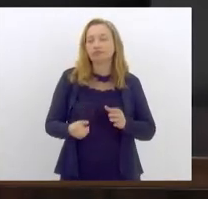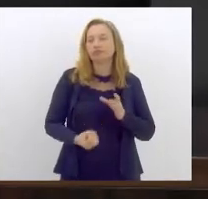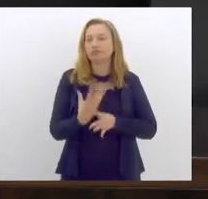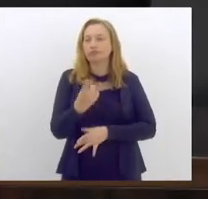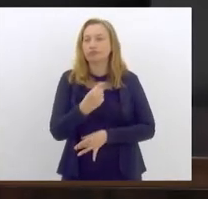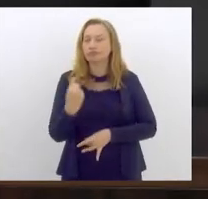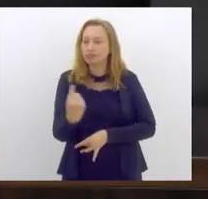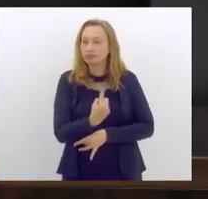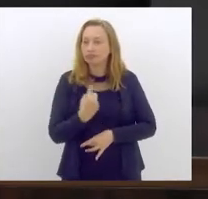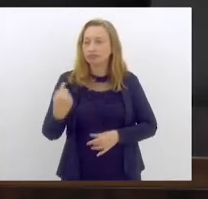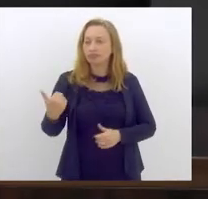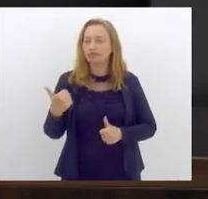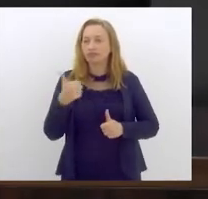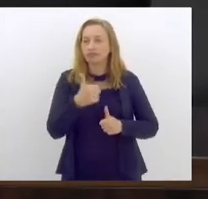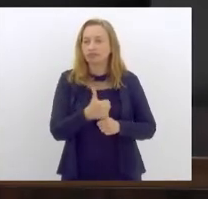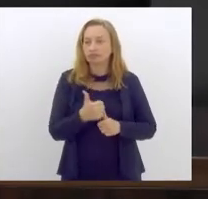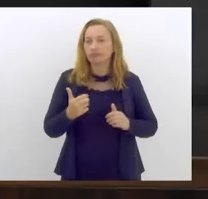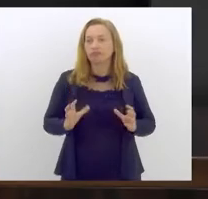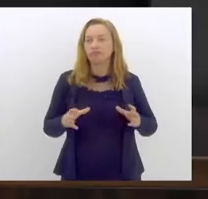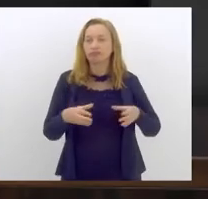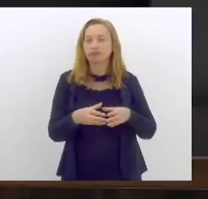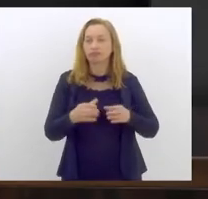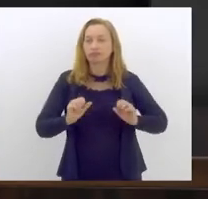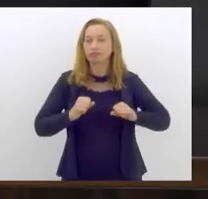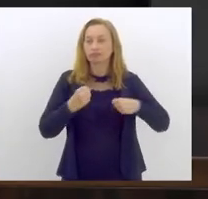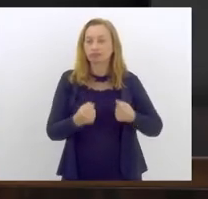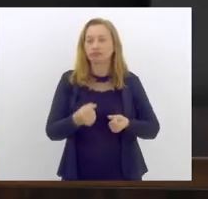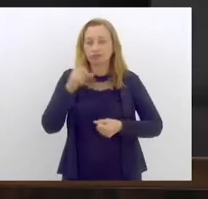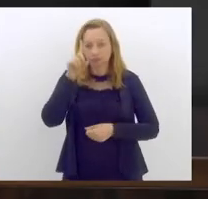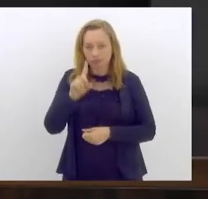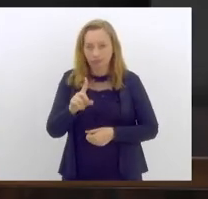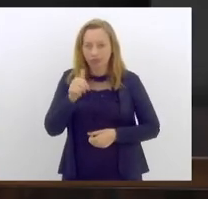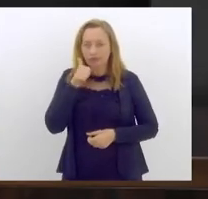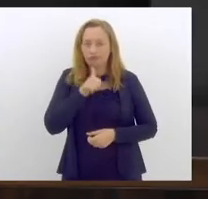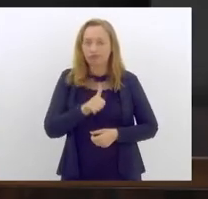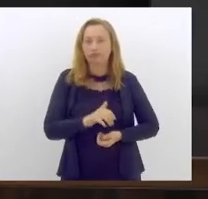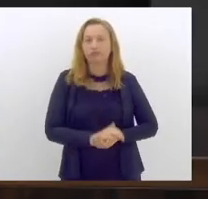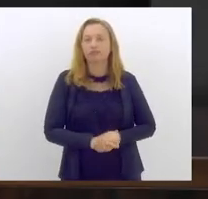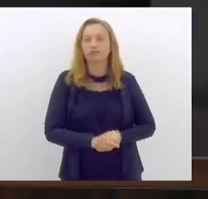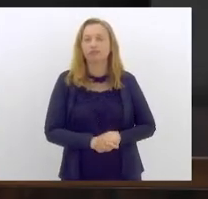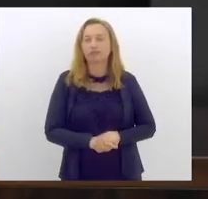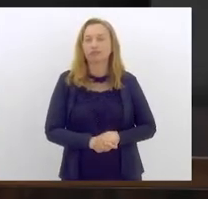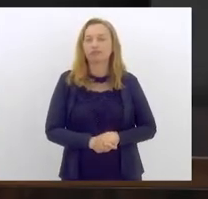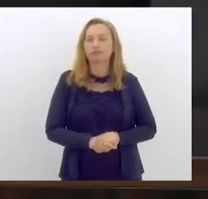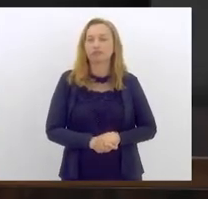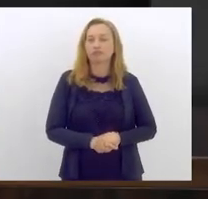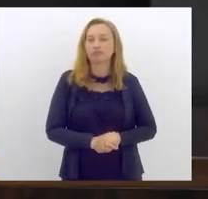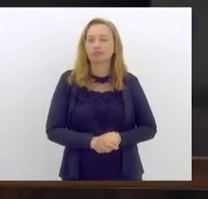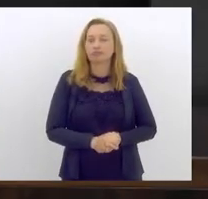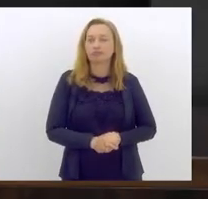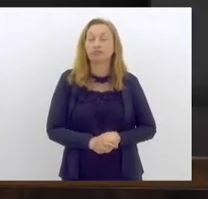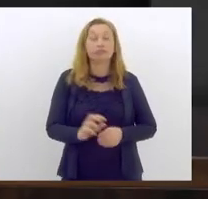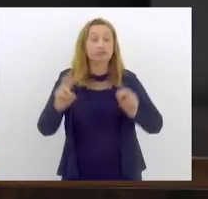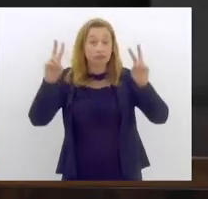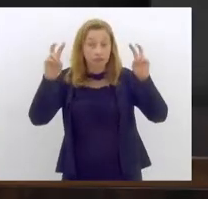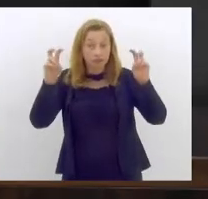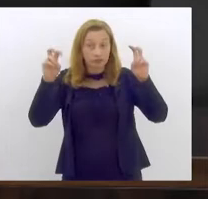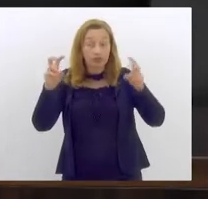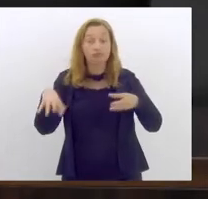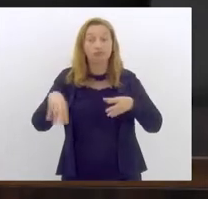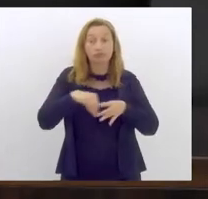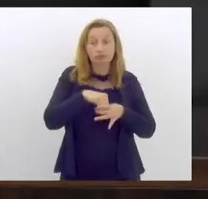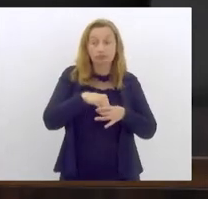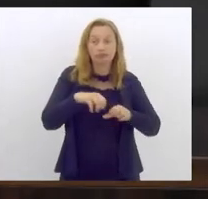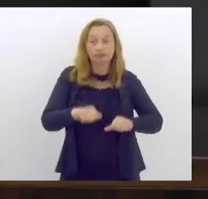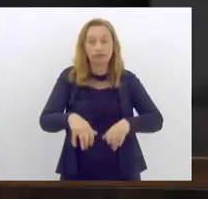nós Assumimos a comissão de defesa das mulheres nós colocamos sessões temáticas dentro do